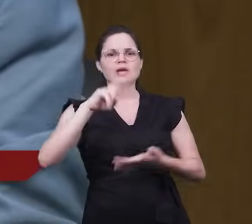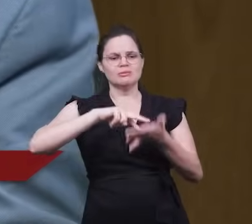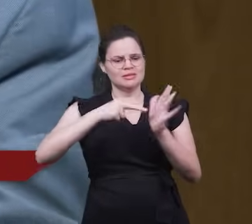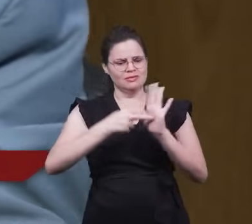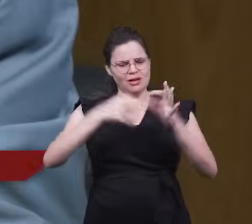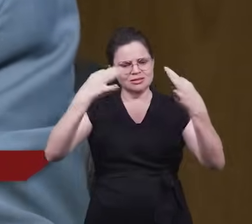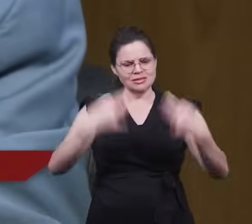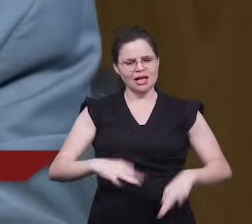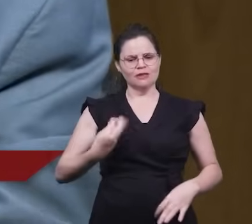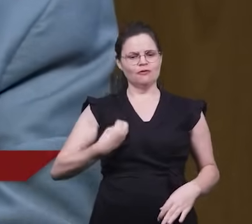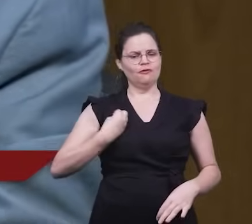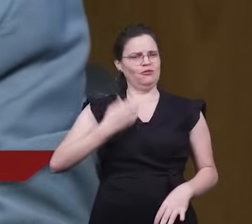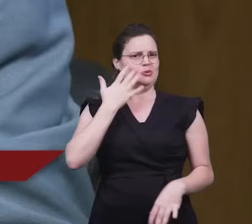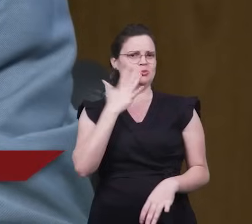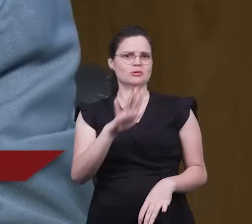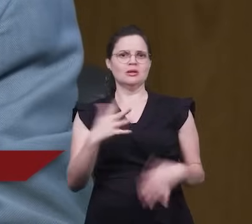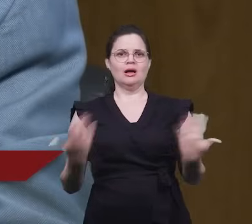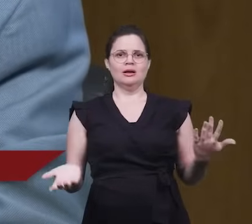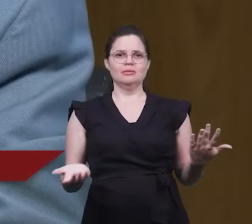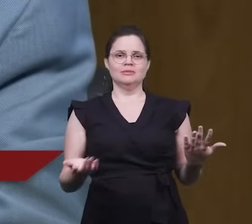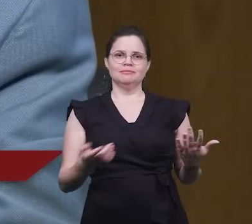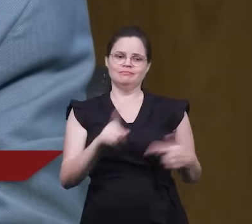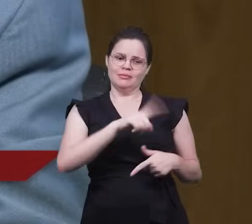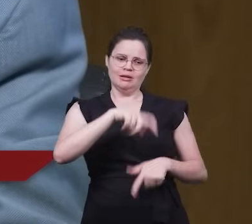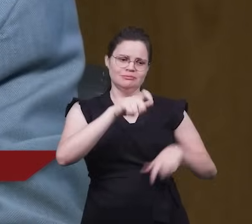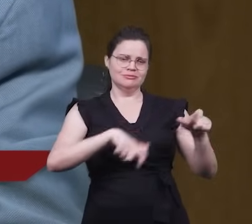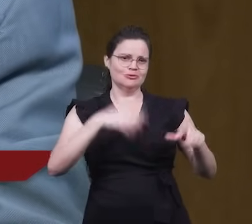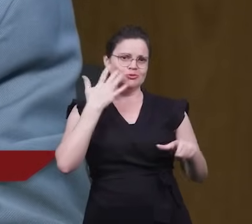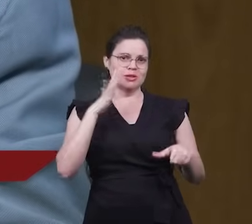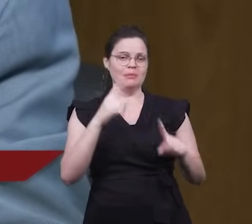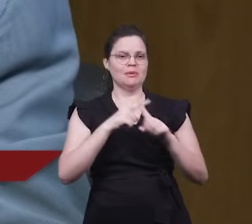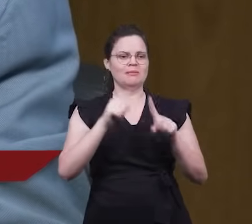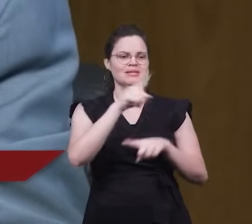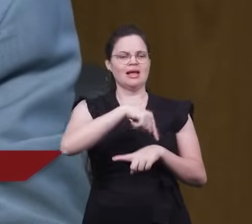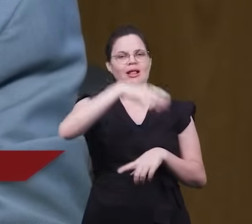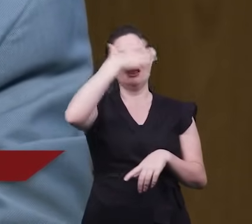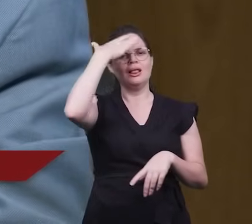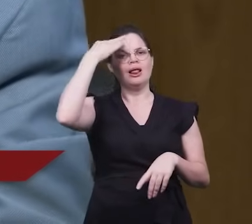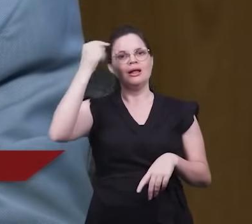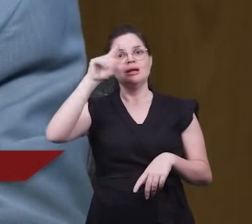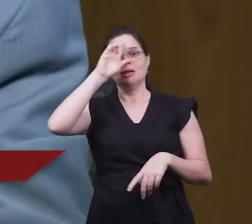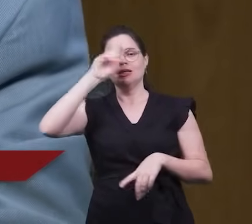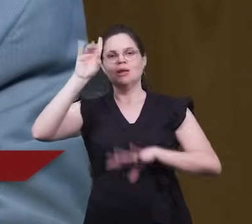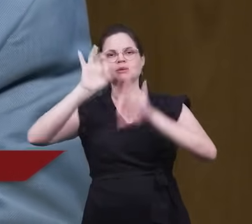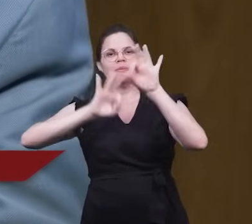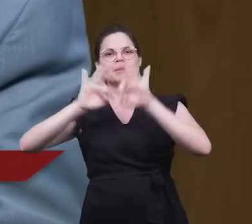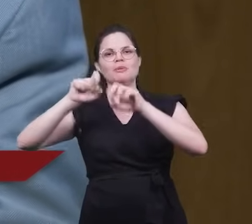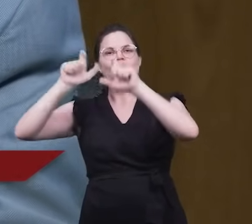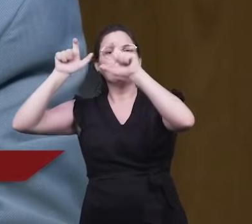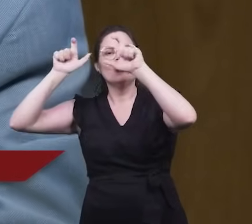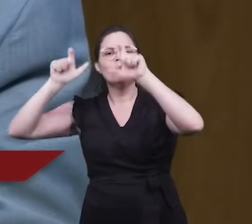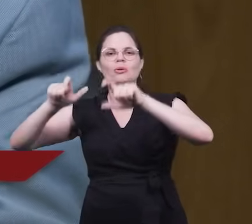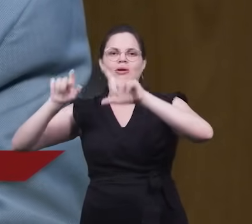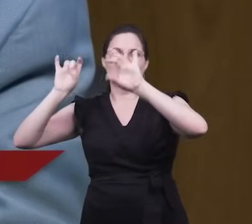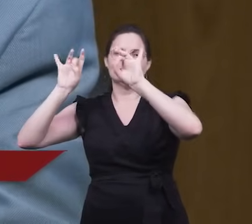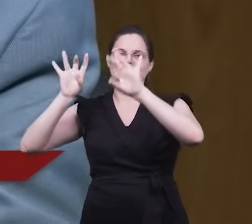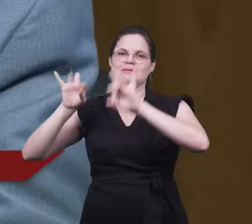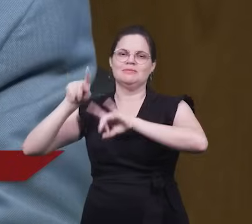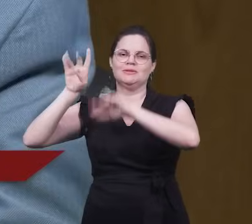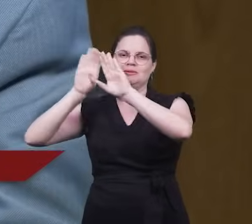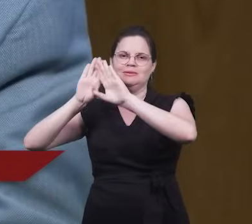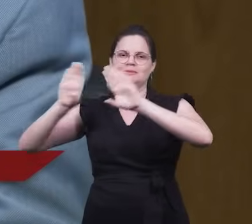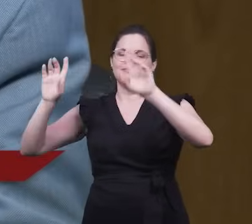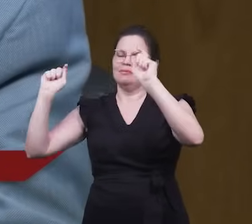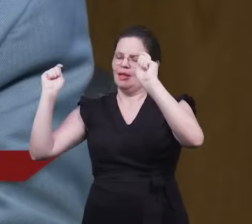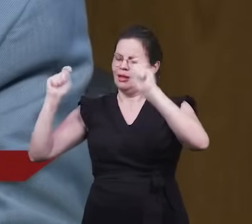Esquecendo de que em tudo isso, Deus preparou para o homem um lugar onde